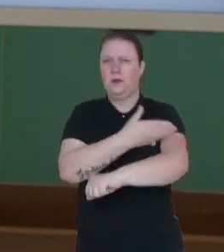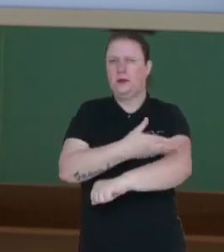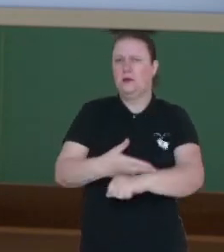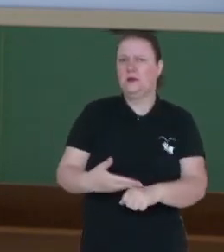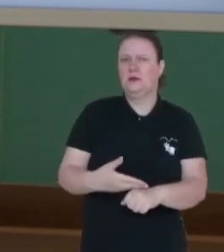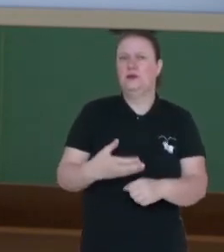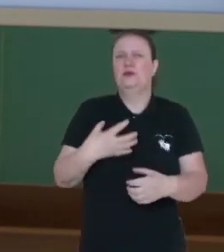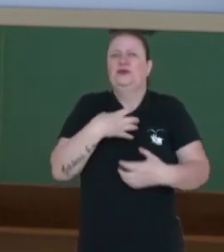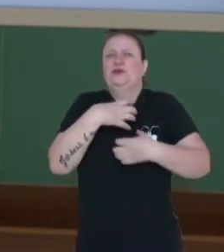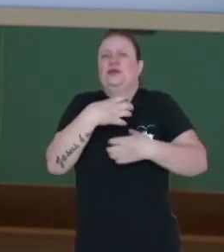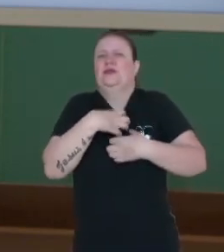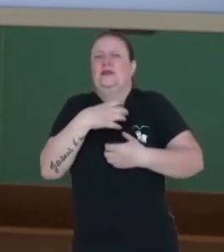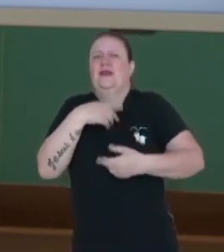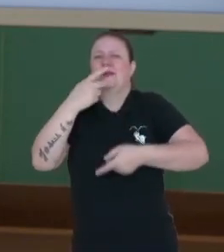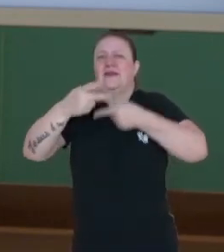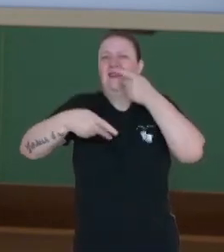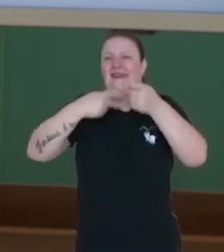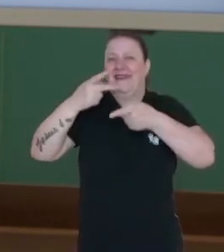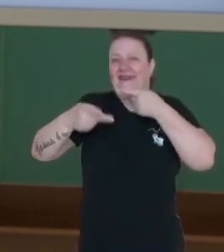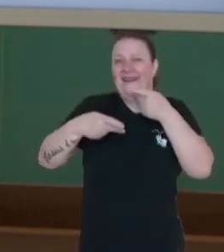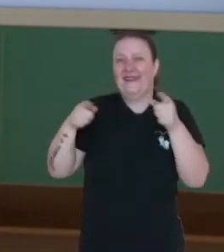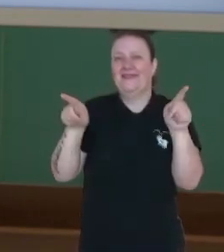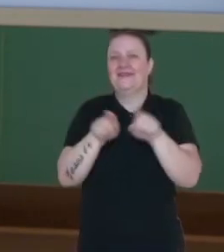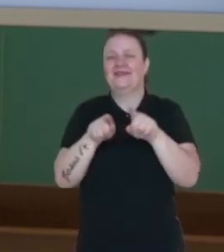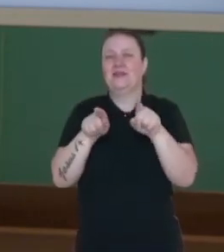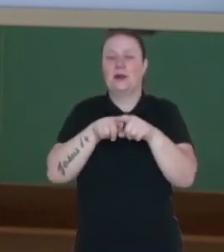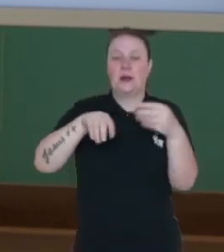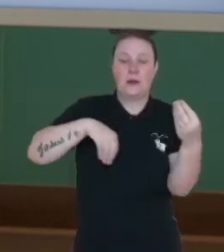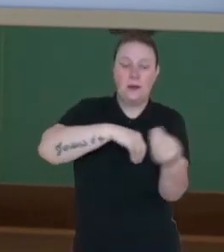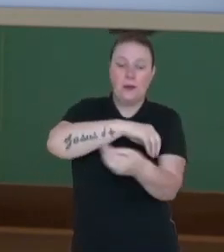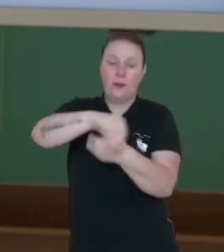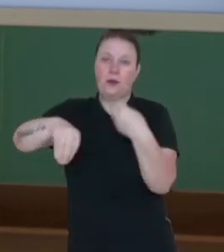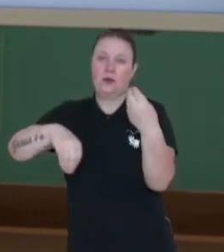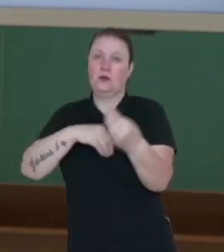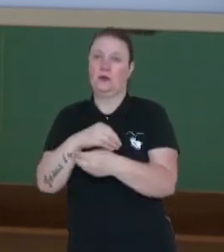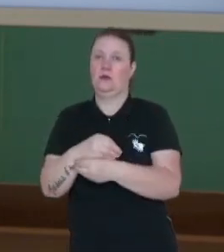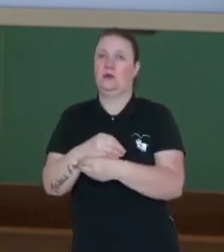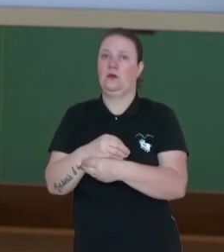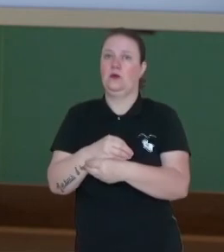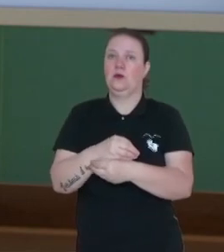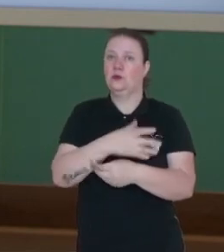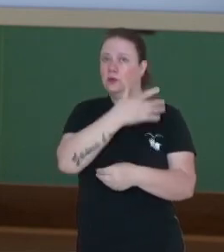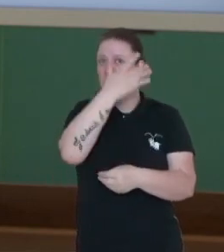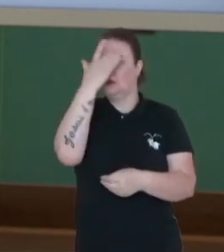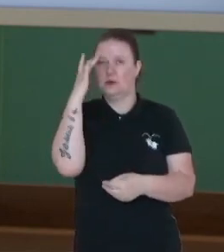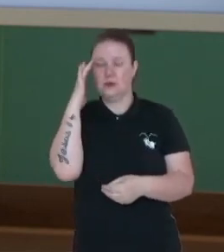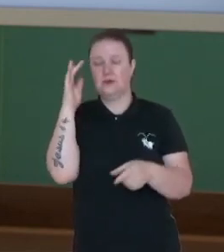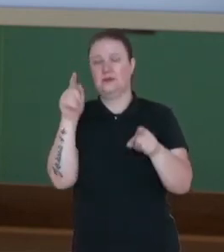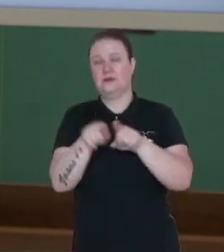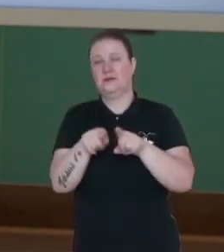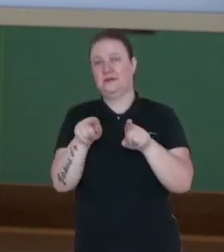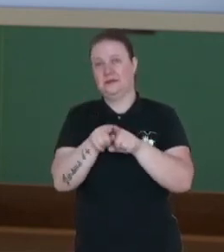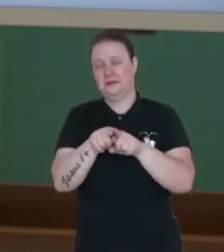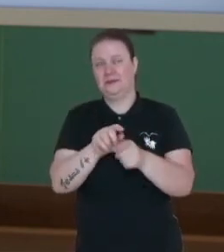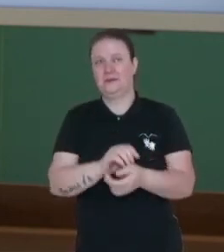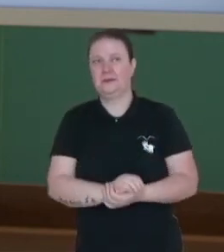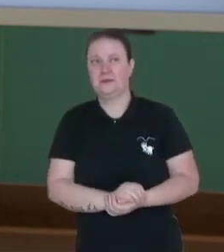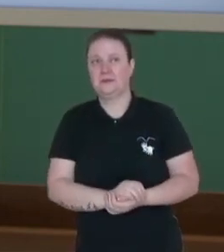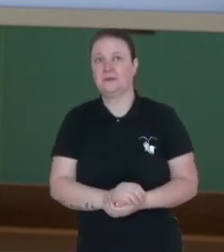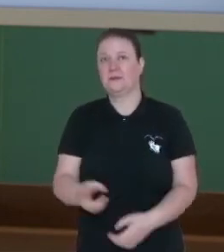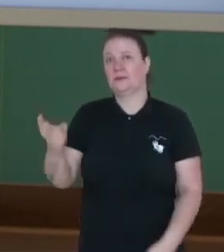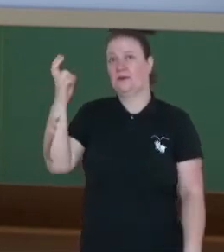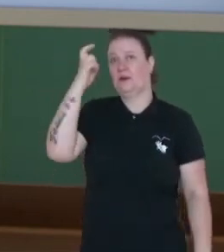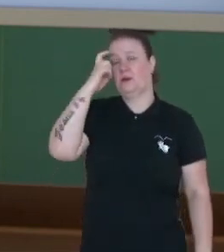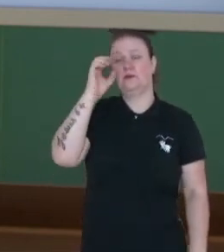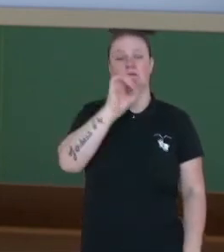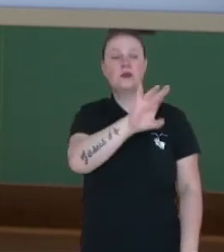de falar, né? E essa miscigenação na composição da nossa matriz cultural. E a cultura de